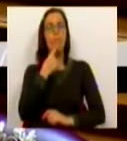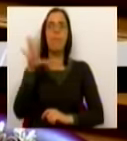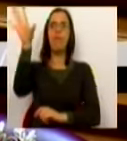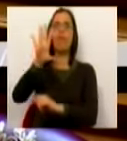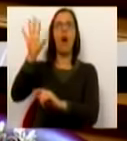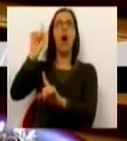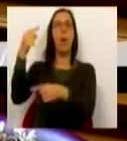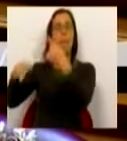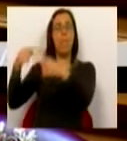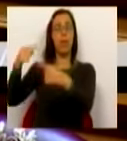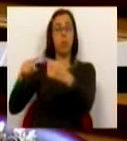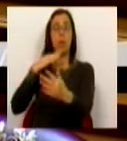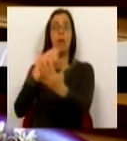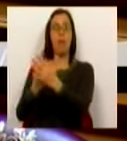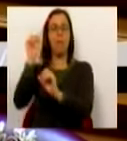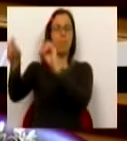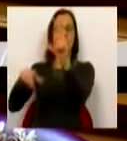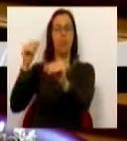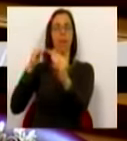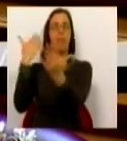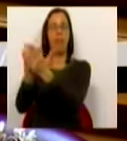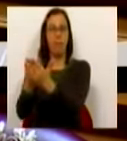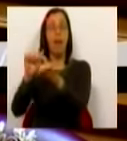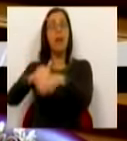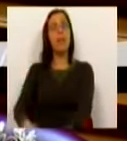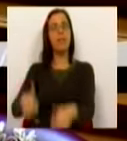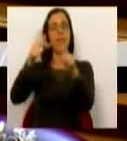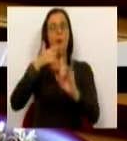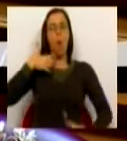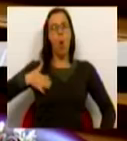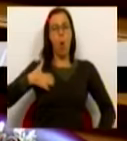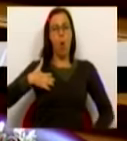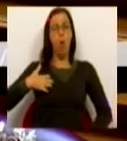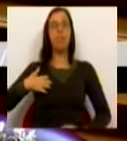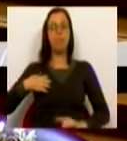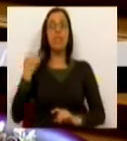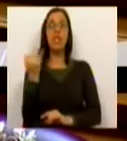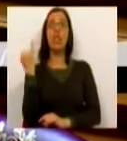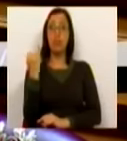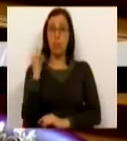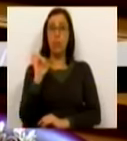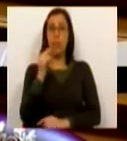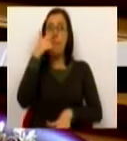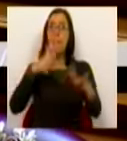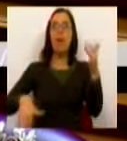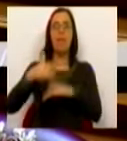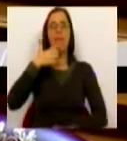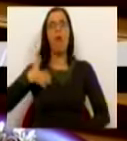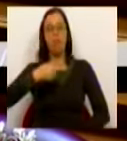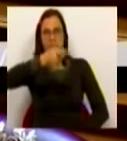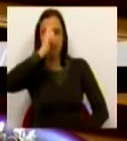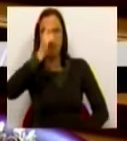Matosinhos, conferindo-lhe um estatuto de modernidade de que a cidade se orgulha e as suas instituições e as suas gentes devem